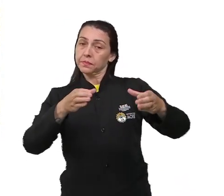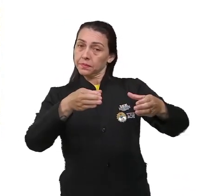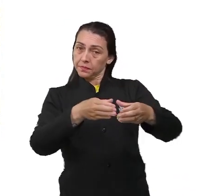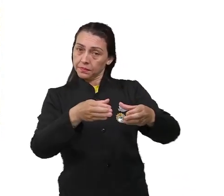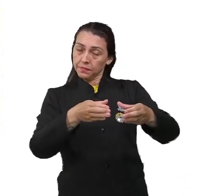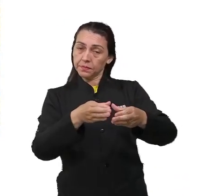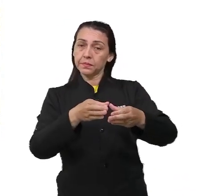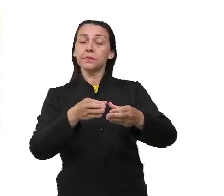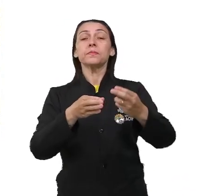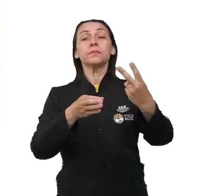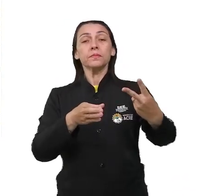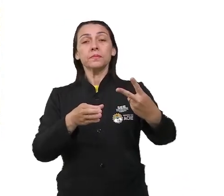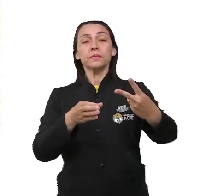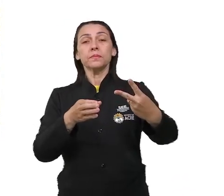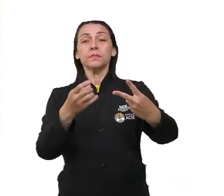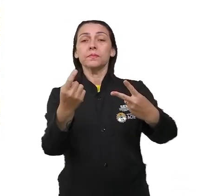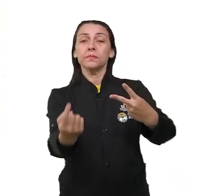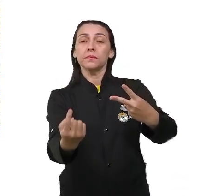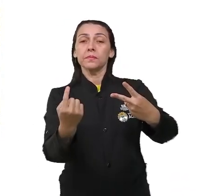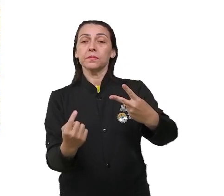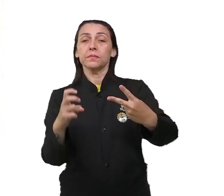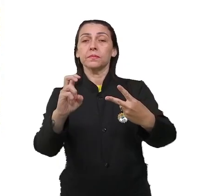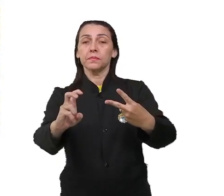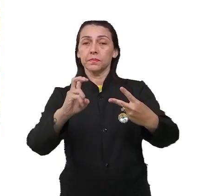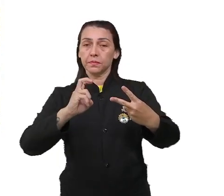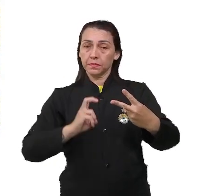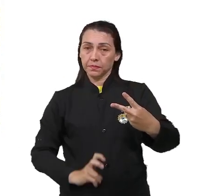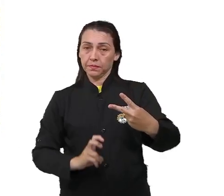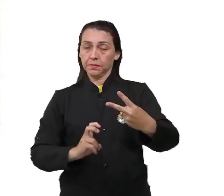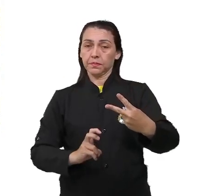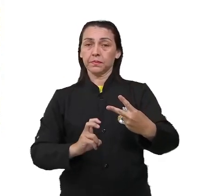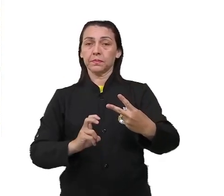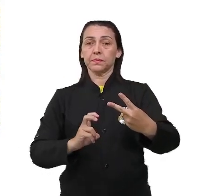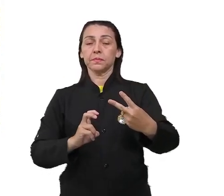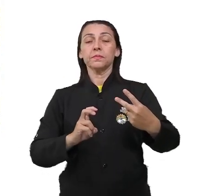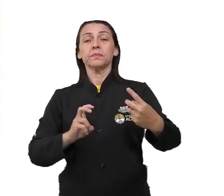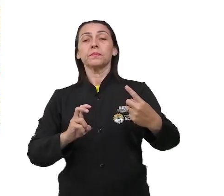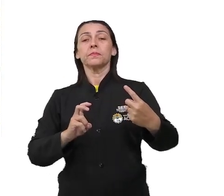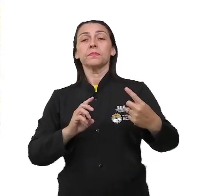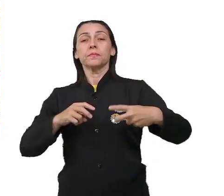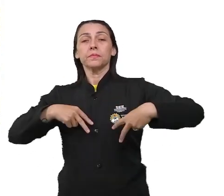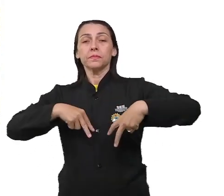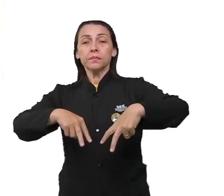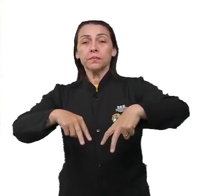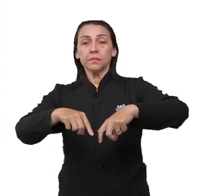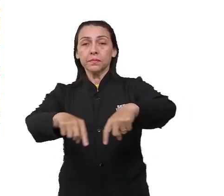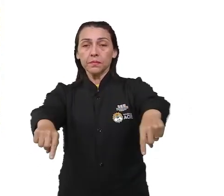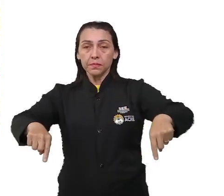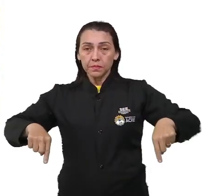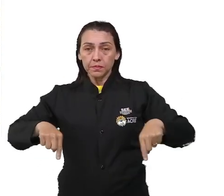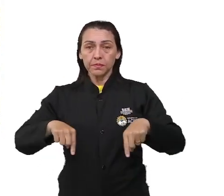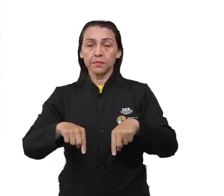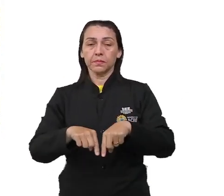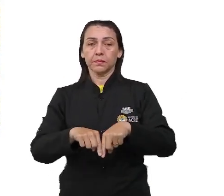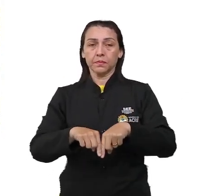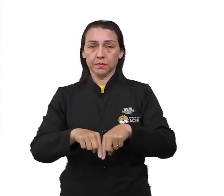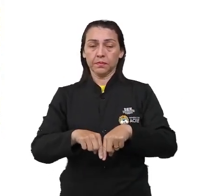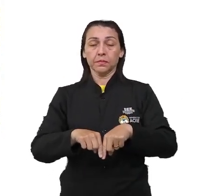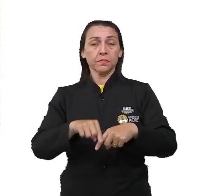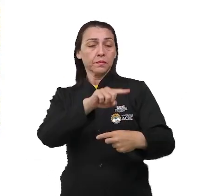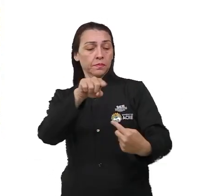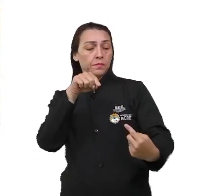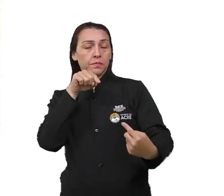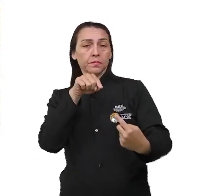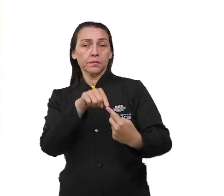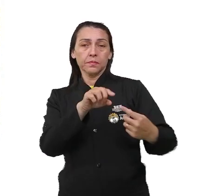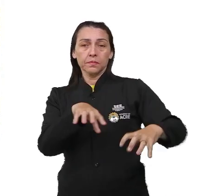equipe com 2 times de 5 jogadores. Eles se enfrentam em uma quadra retangular com o principal